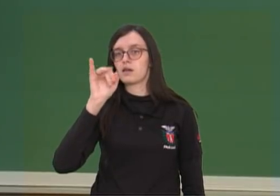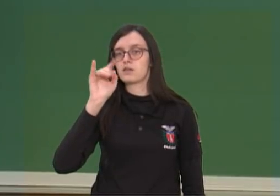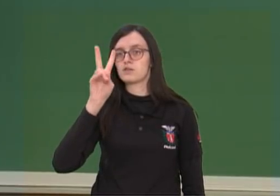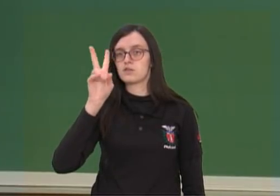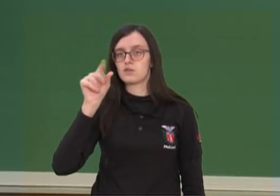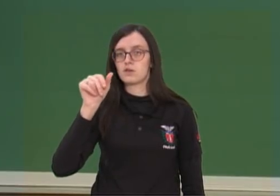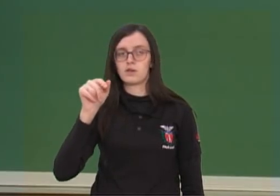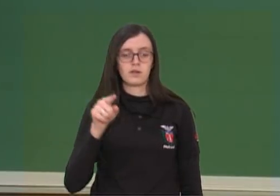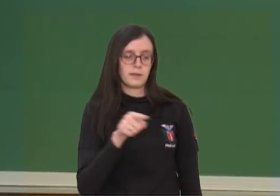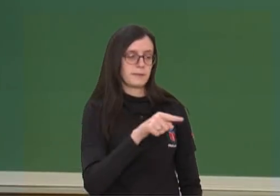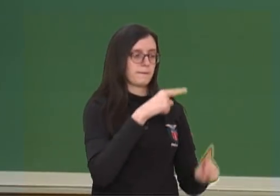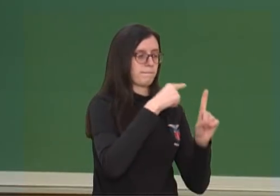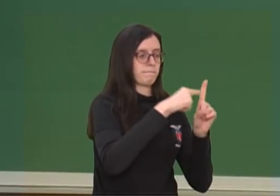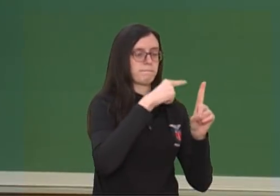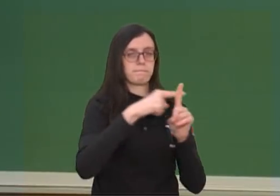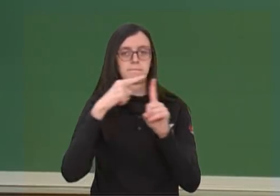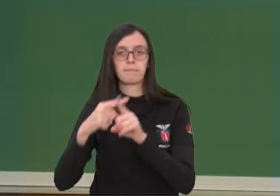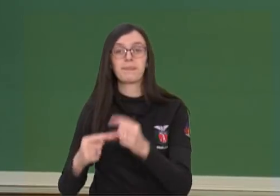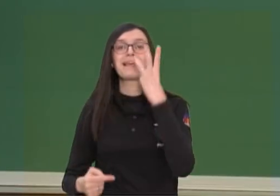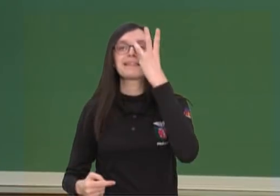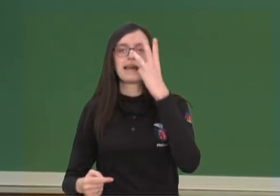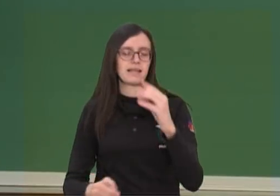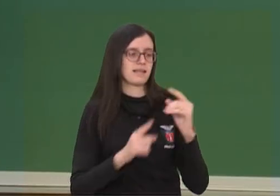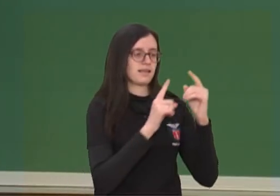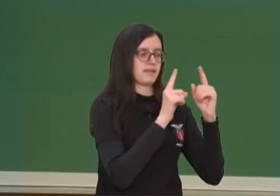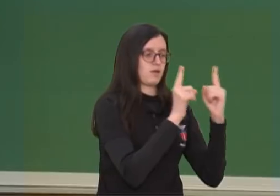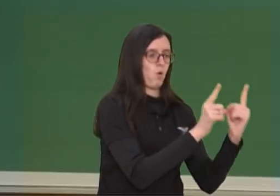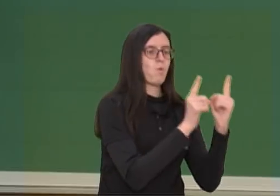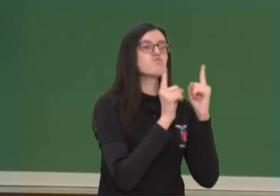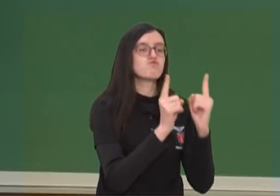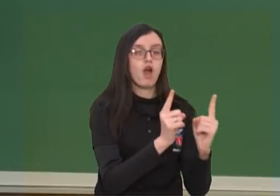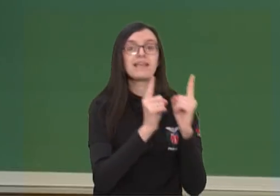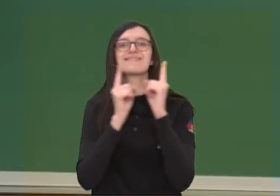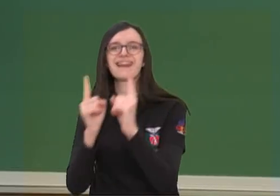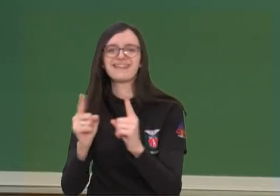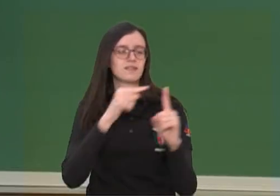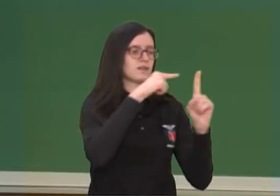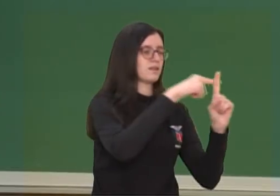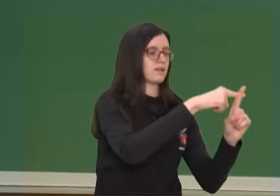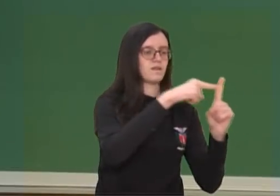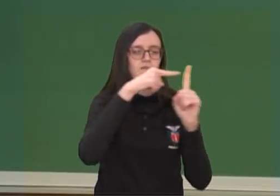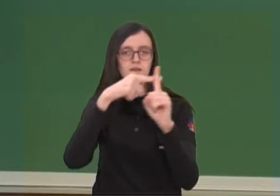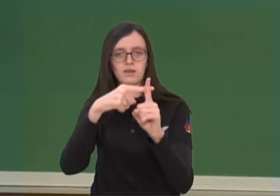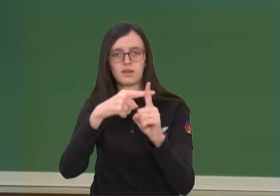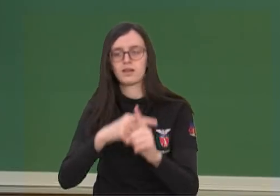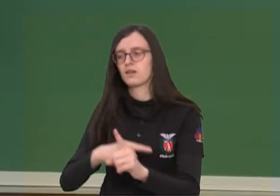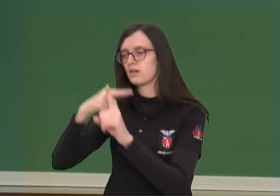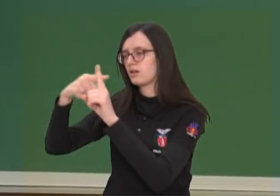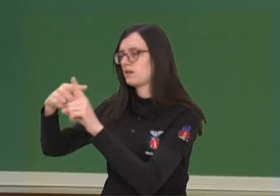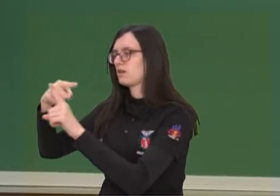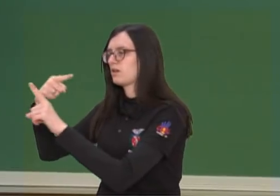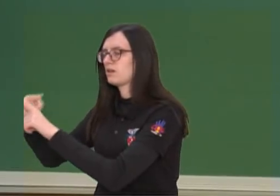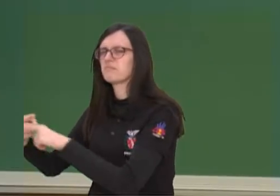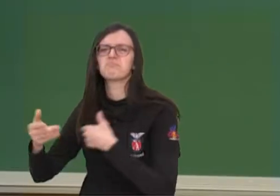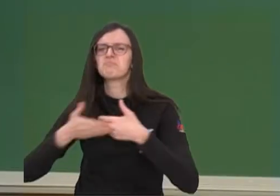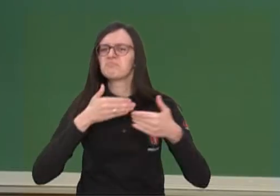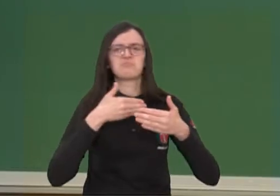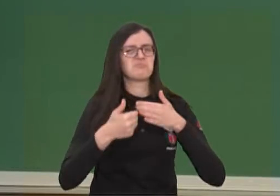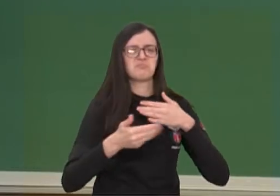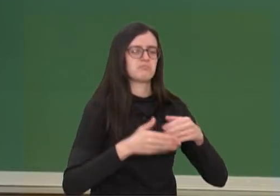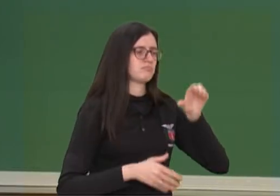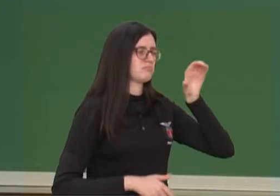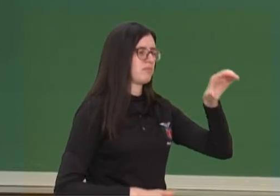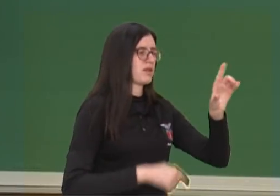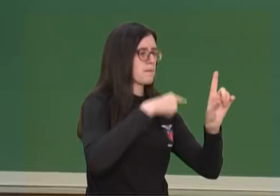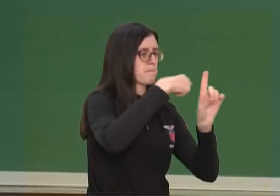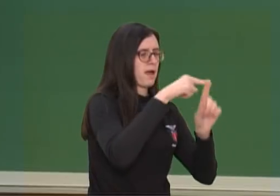tenho uma adição com mais de duas parcelas, tanto faz eu fazer as duas primeiras e depois somar na